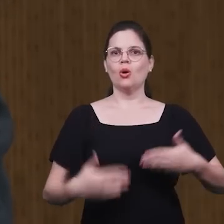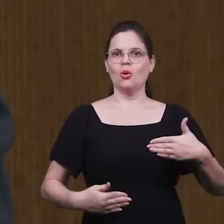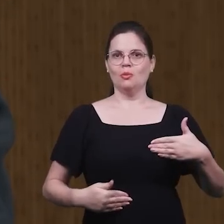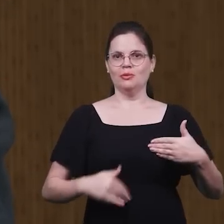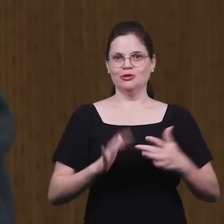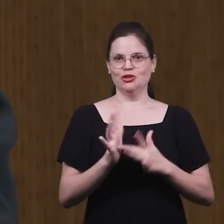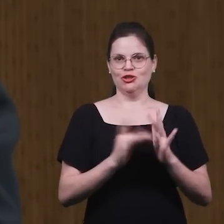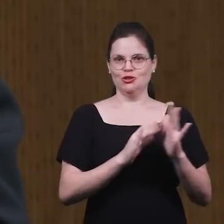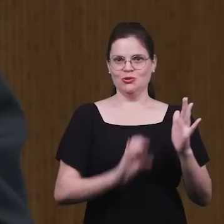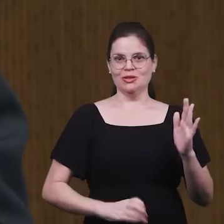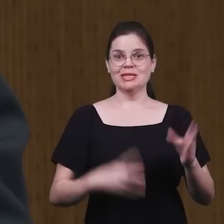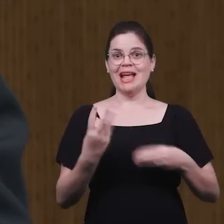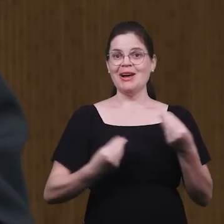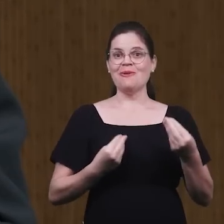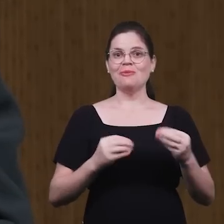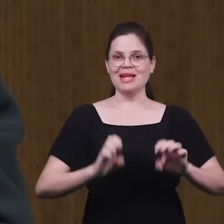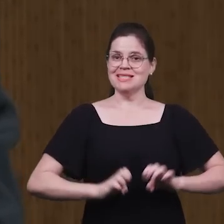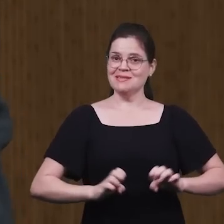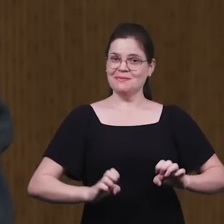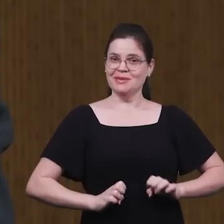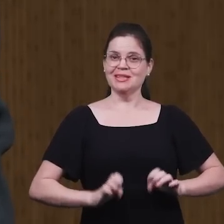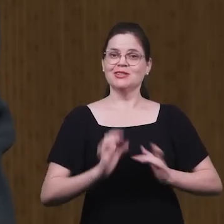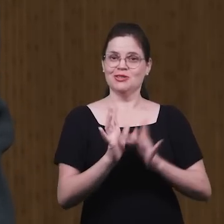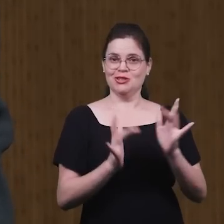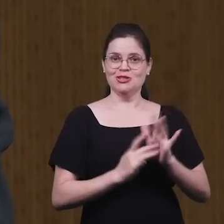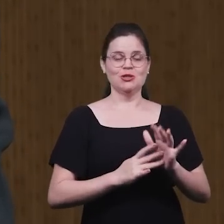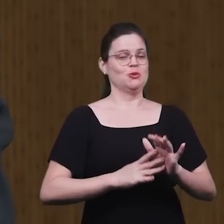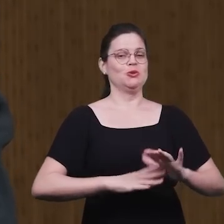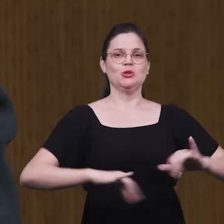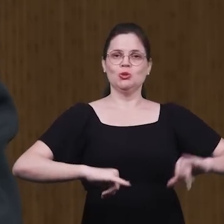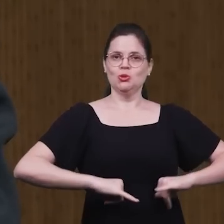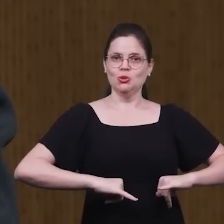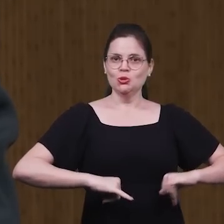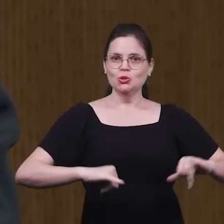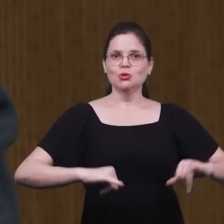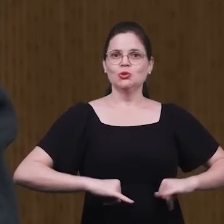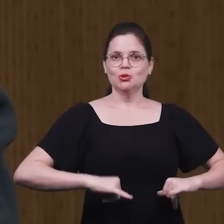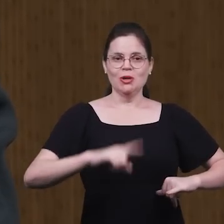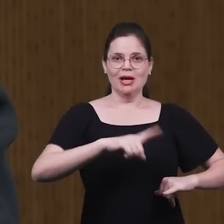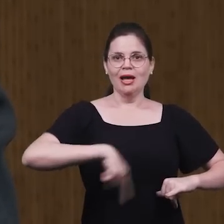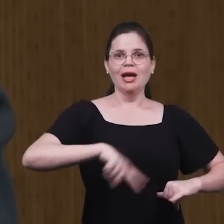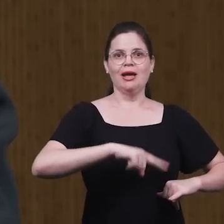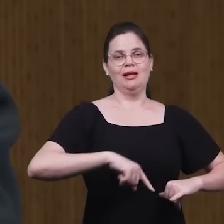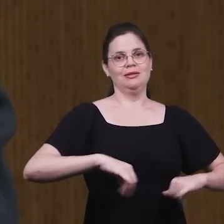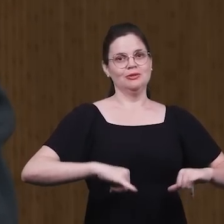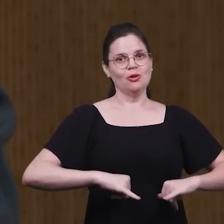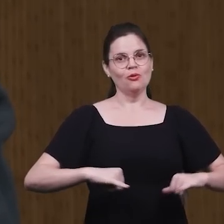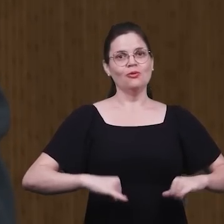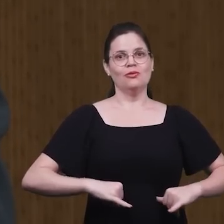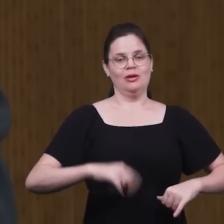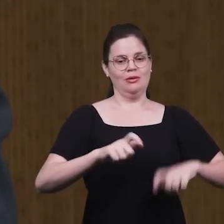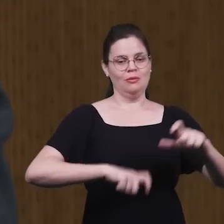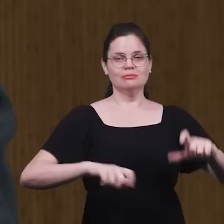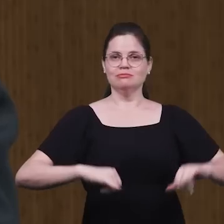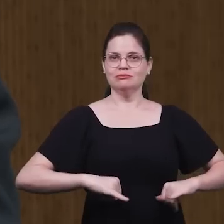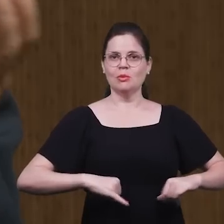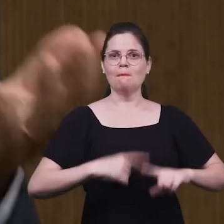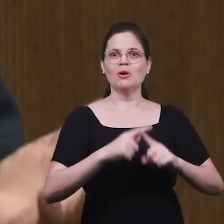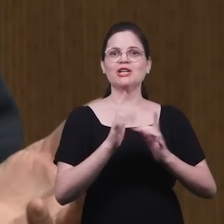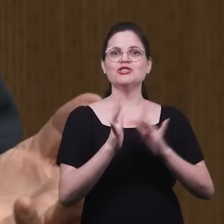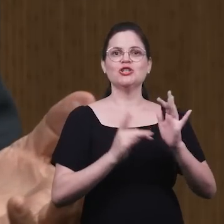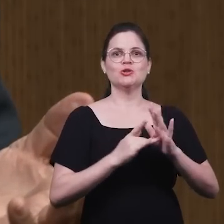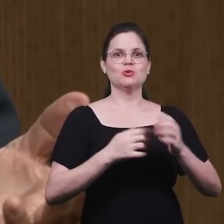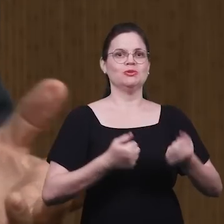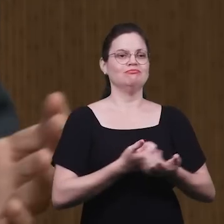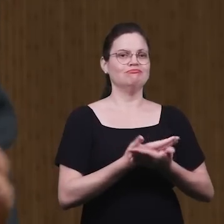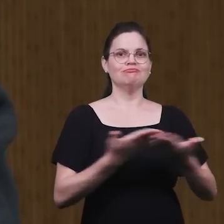o corpo de Cristo, ou seja, a maneira como as pessoas morriam por amor a Jesus, davam suas próprias vidas e, portanto, viveram a doutrina. Porque a doutrina